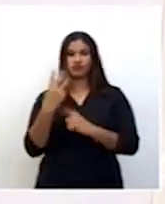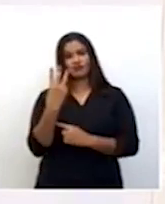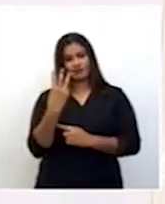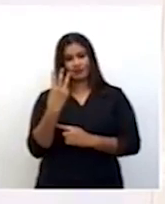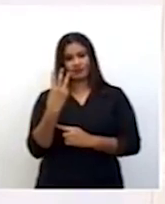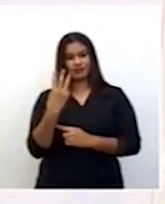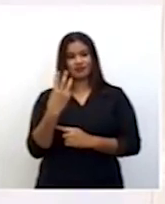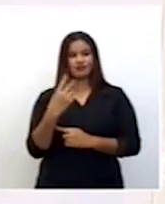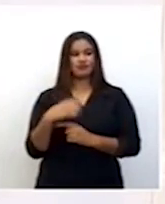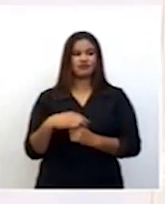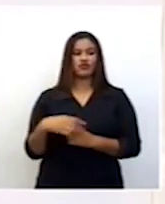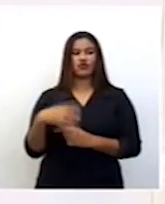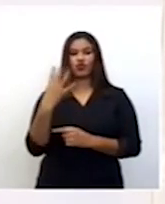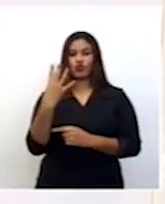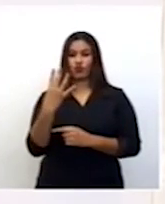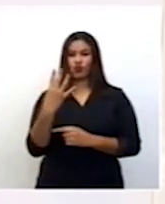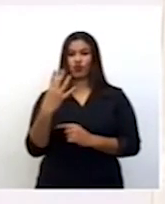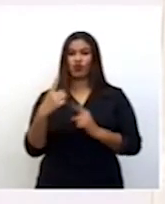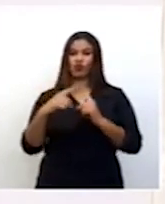3x mais 4x, ó,